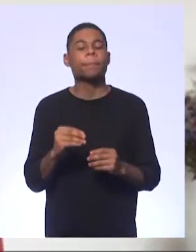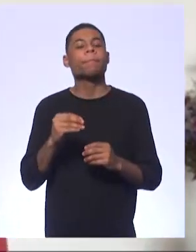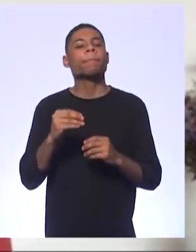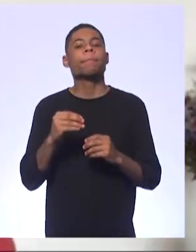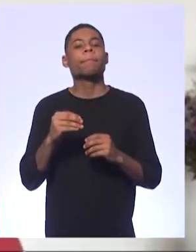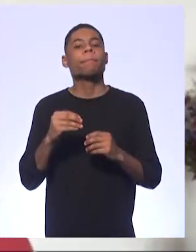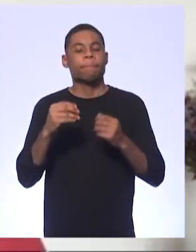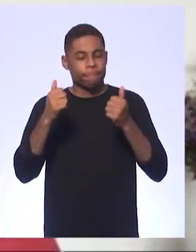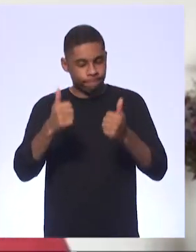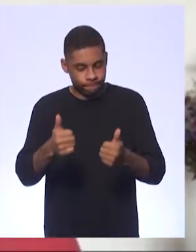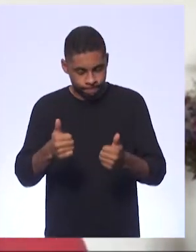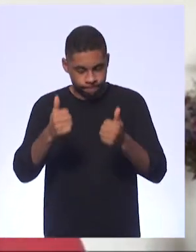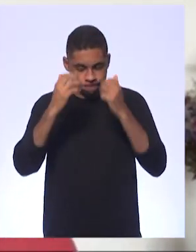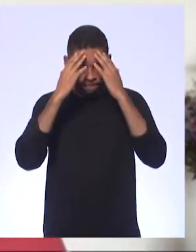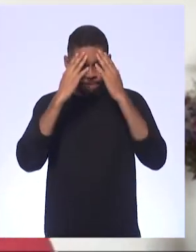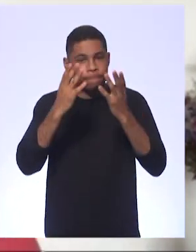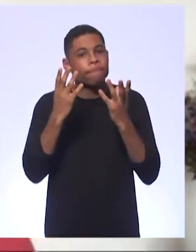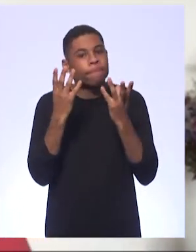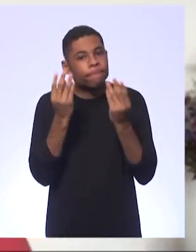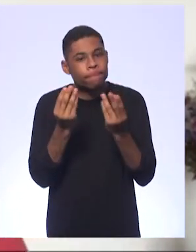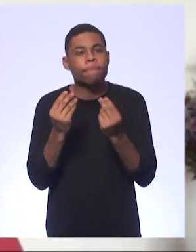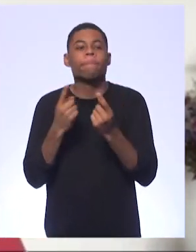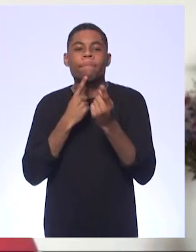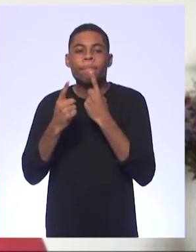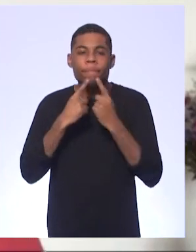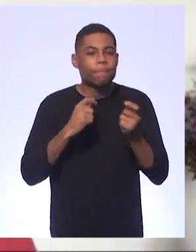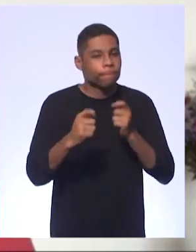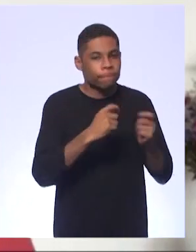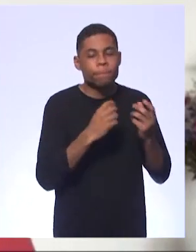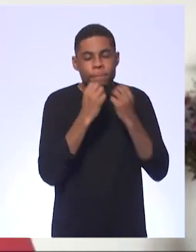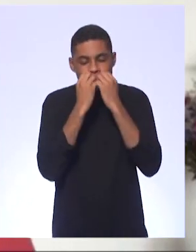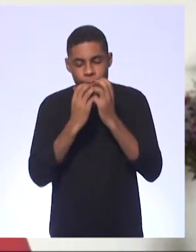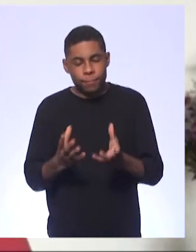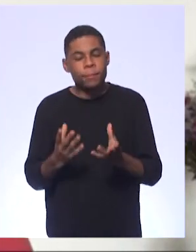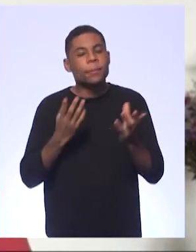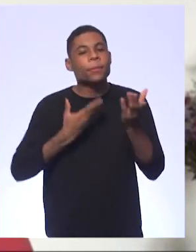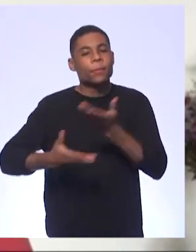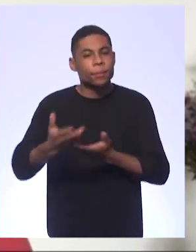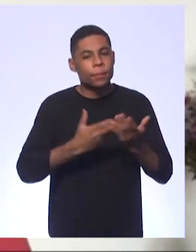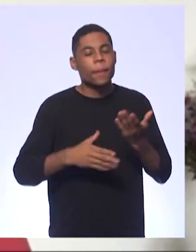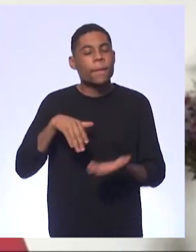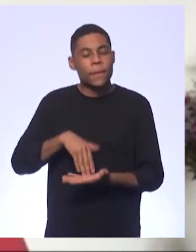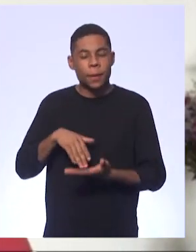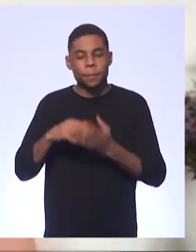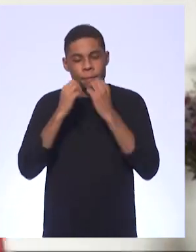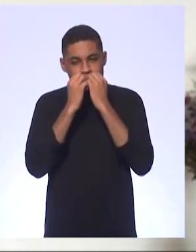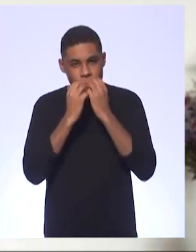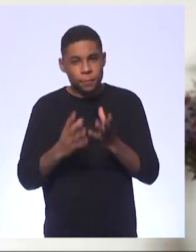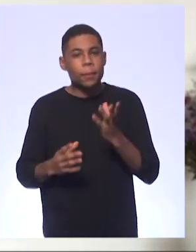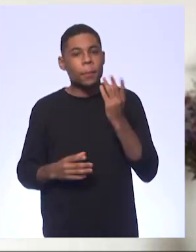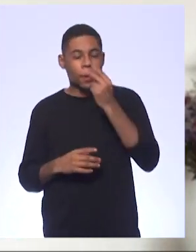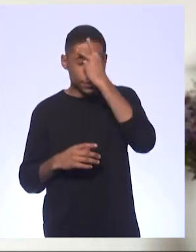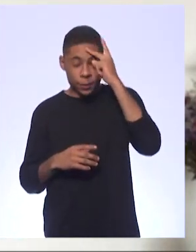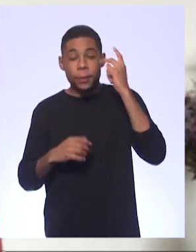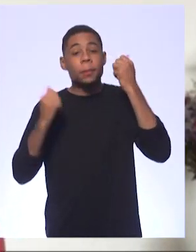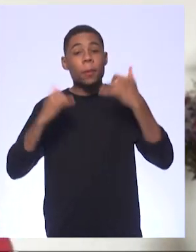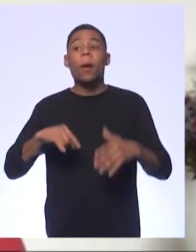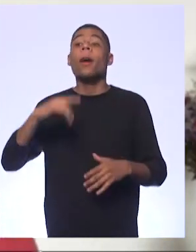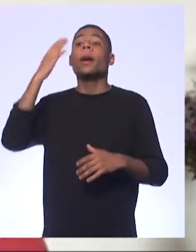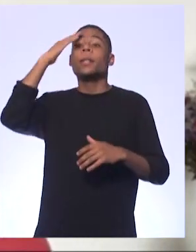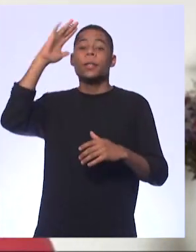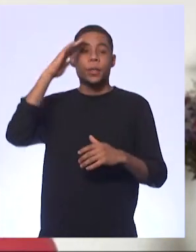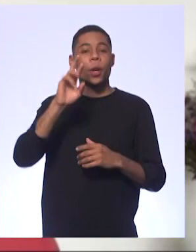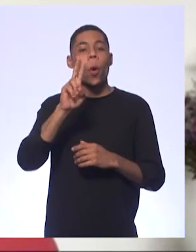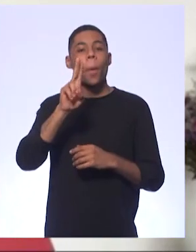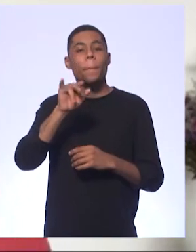todos. Muitos comentários, assim, foi boa essa discussão final, muita gente falou, agora eu entendi o que é